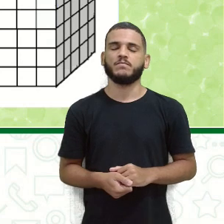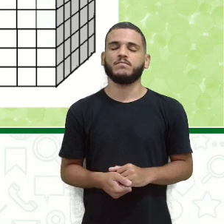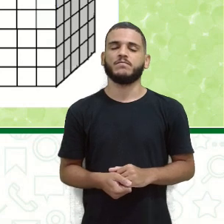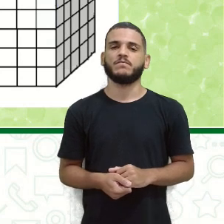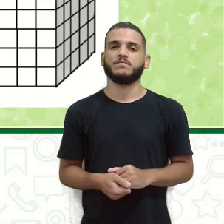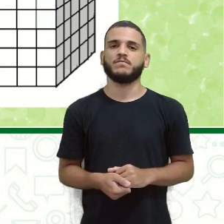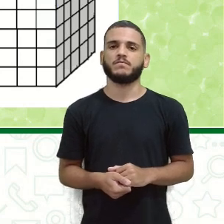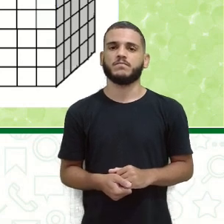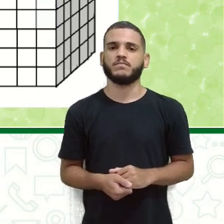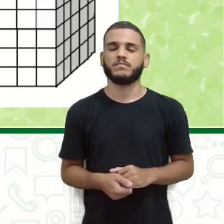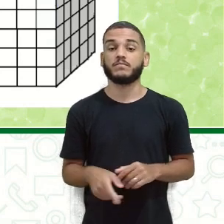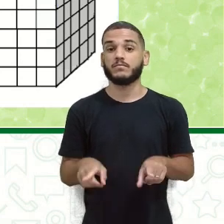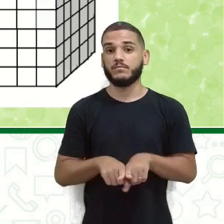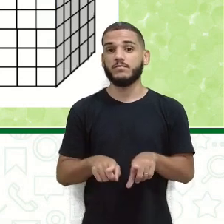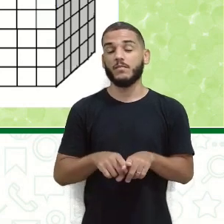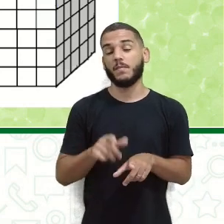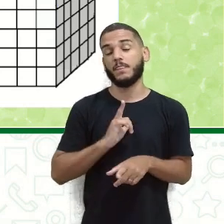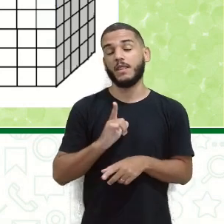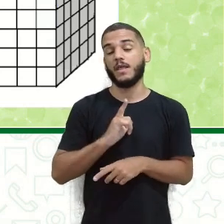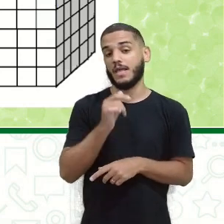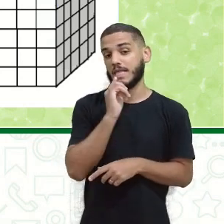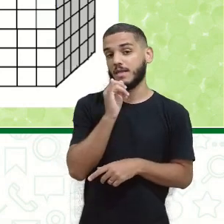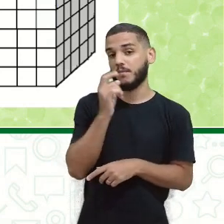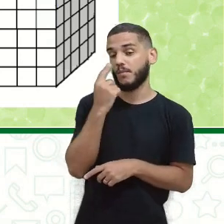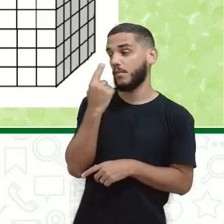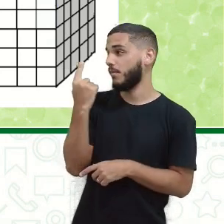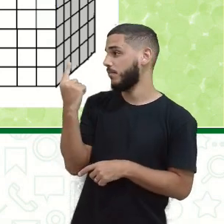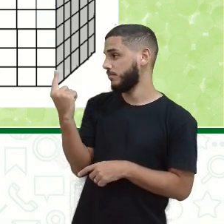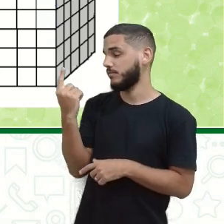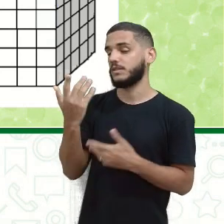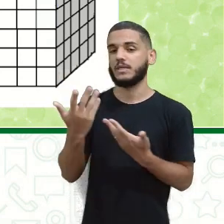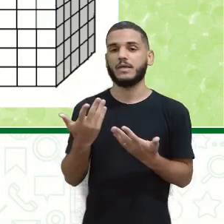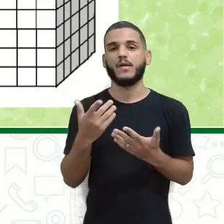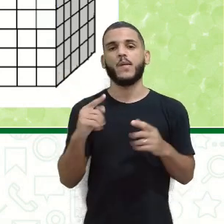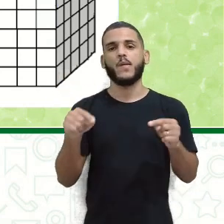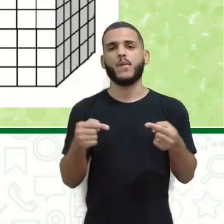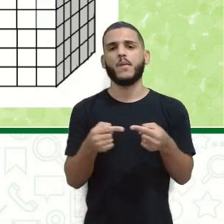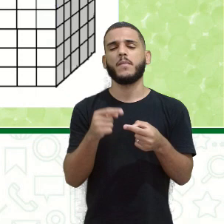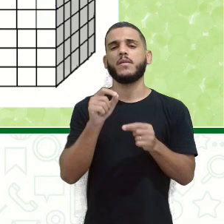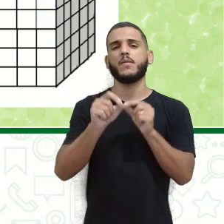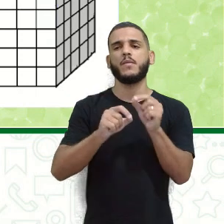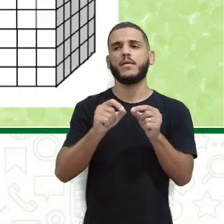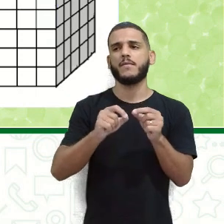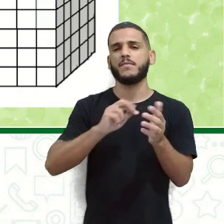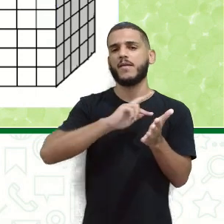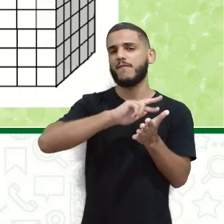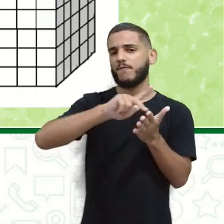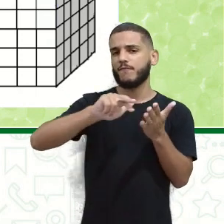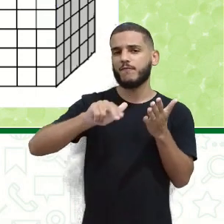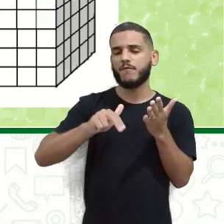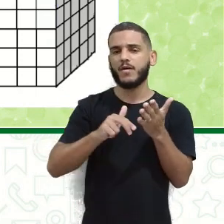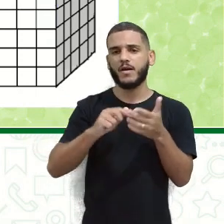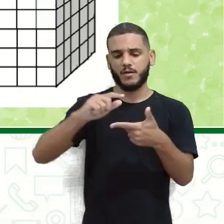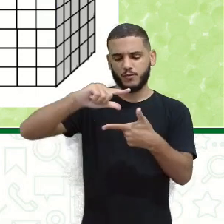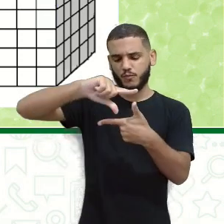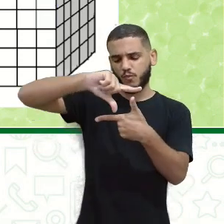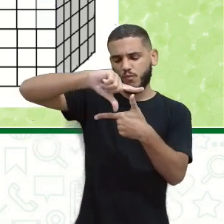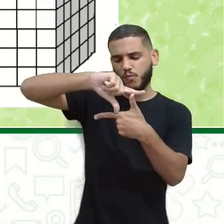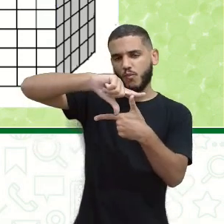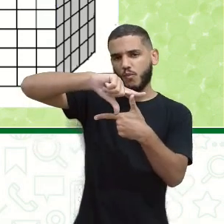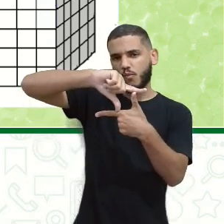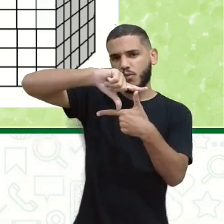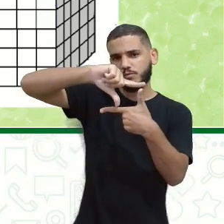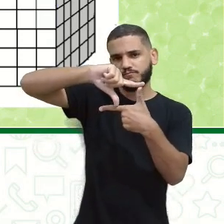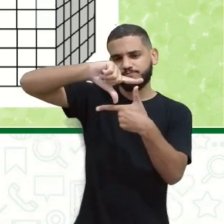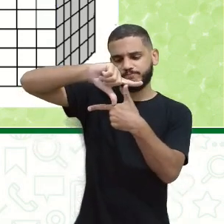esse exemplo aí que é como se fossem vários quadradinhos, vários cubos